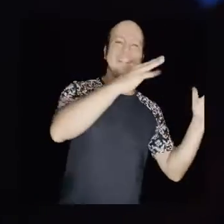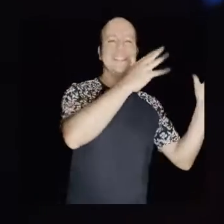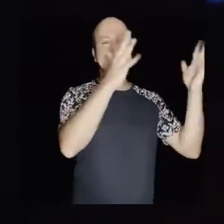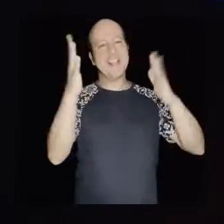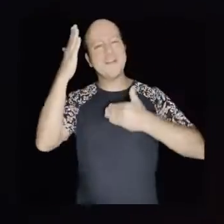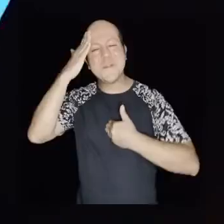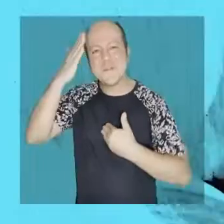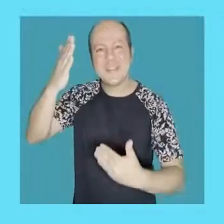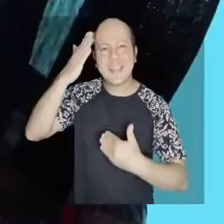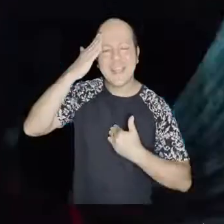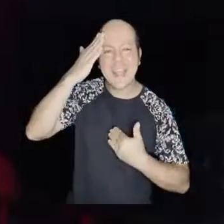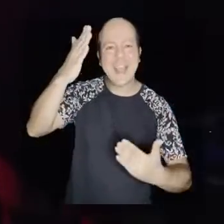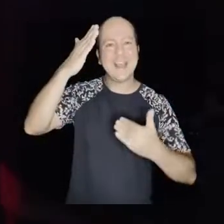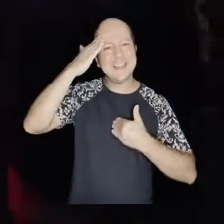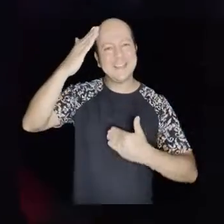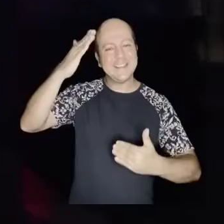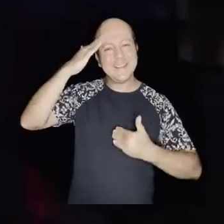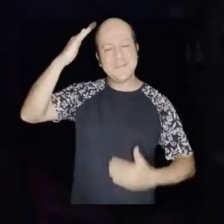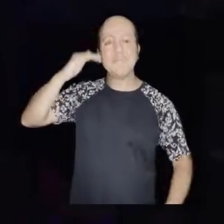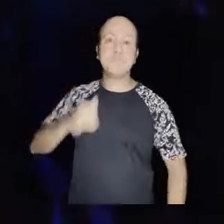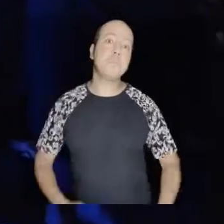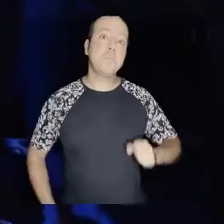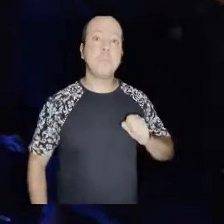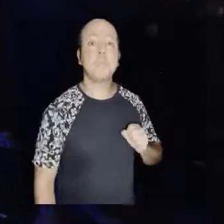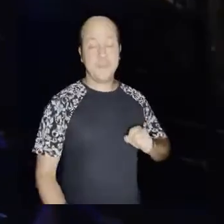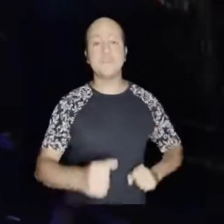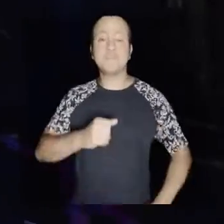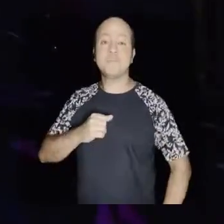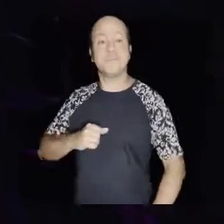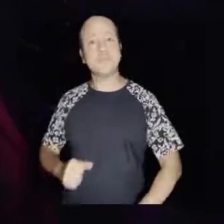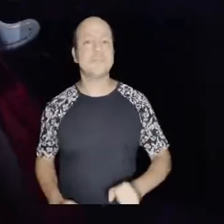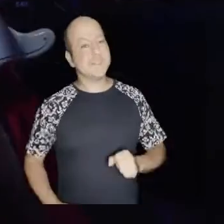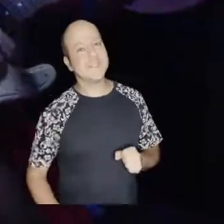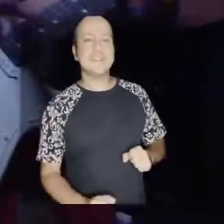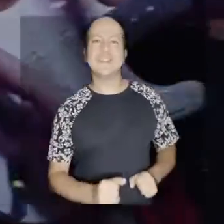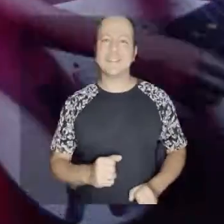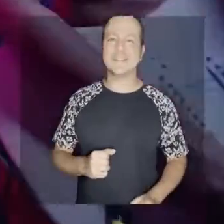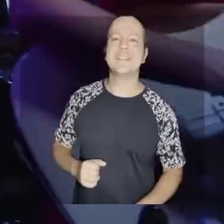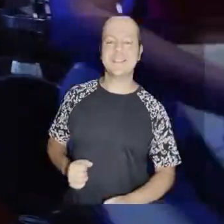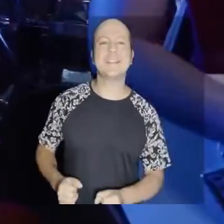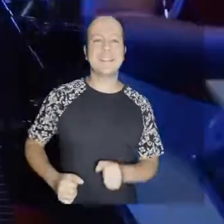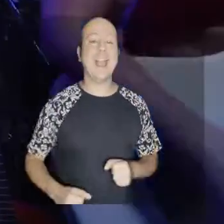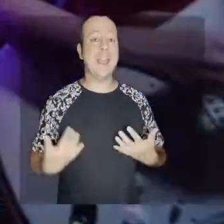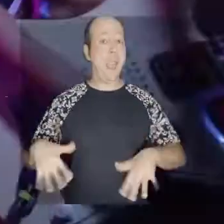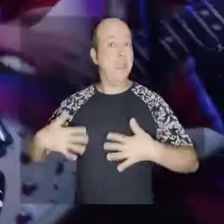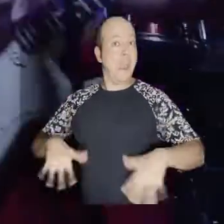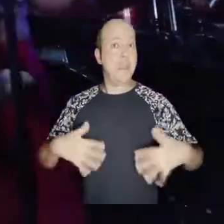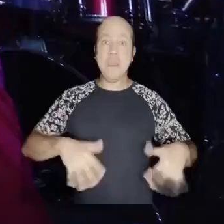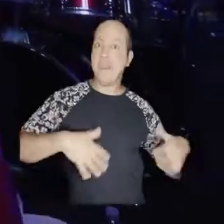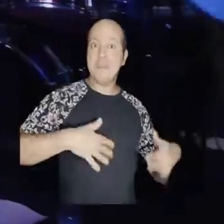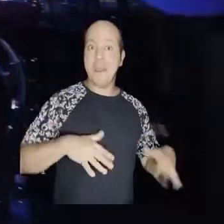Muito obrigado. Rubel. Dora toca pandeiro e Júlia guitarra. Ai, ai, ai, ai.